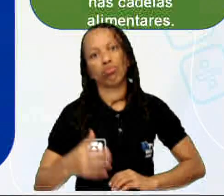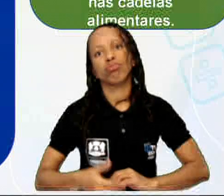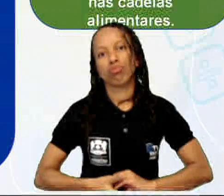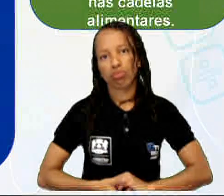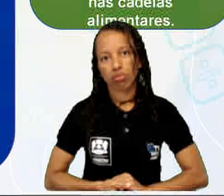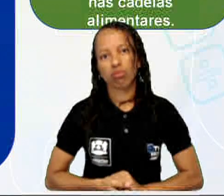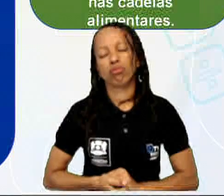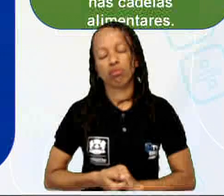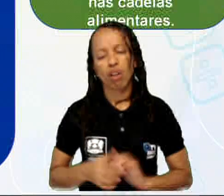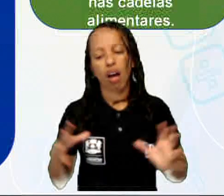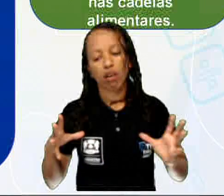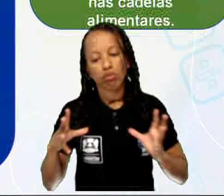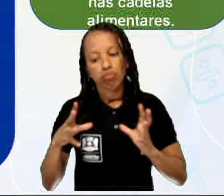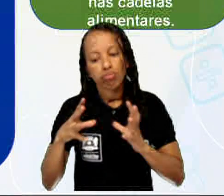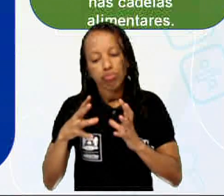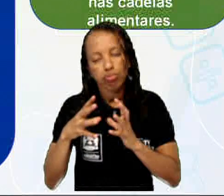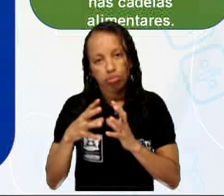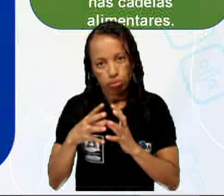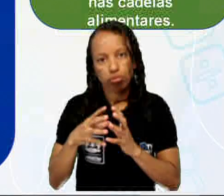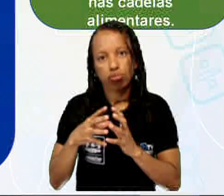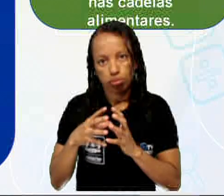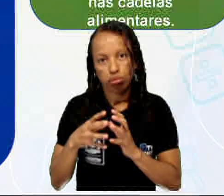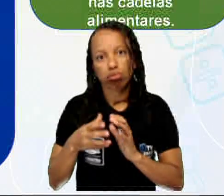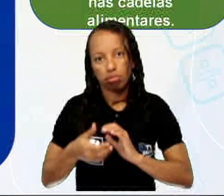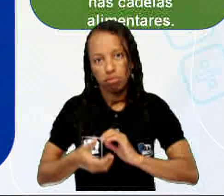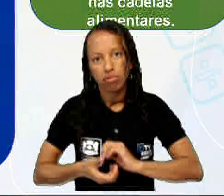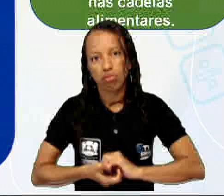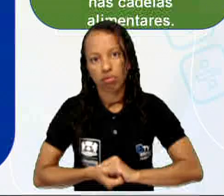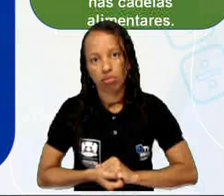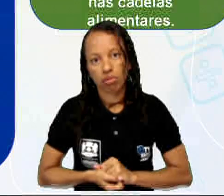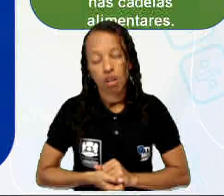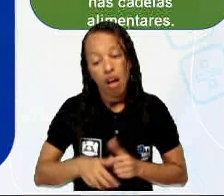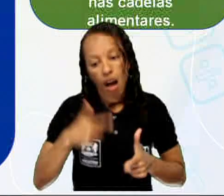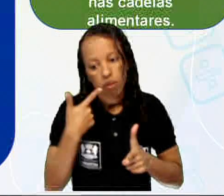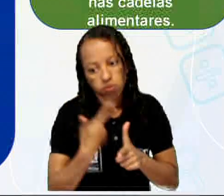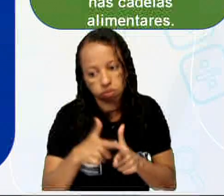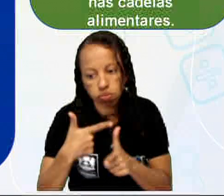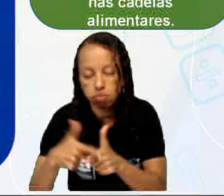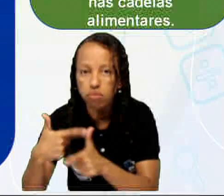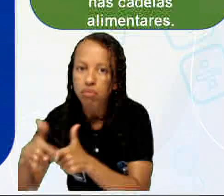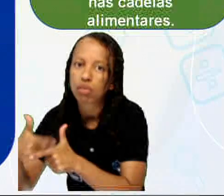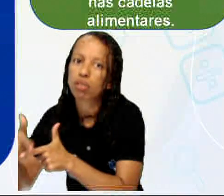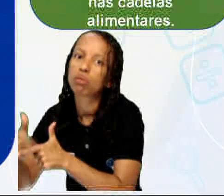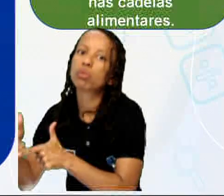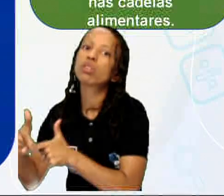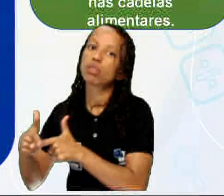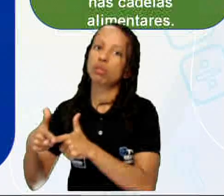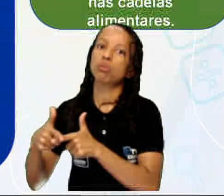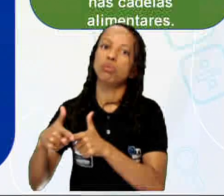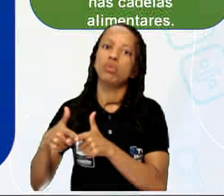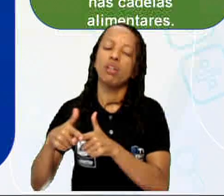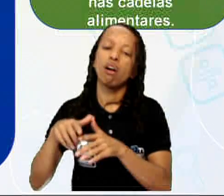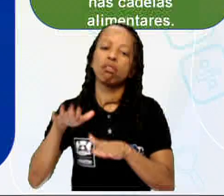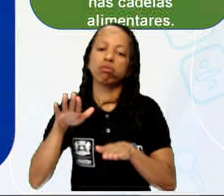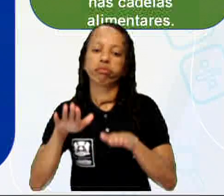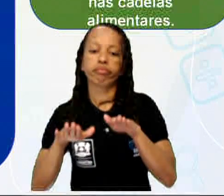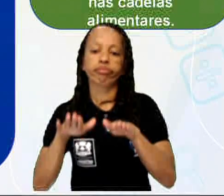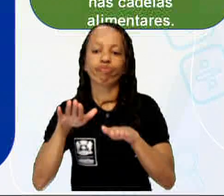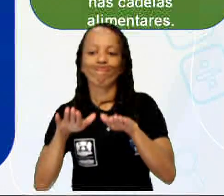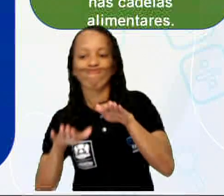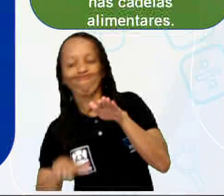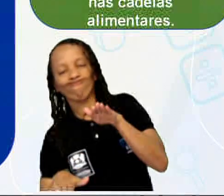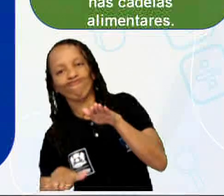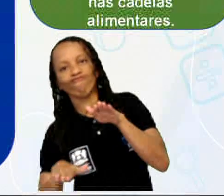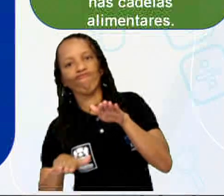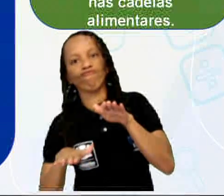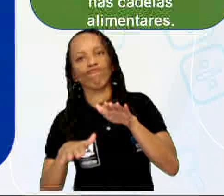no ecossistema. E isso pode causar sérios problemas para que haja esse desequilíbrio ecológico